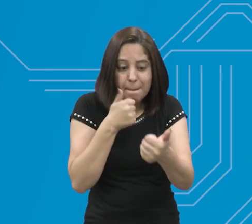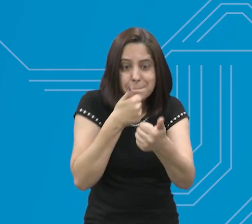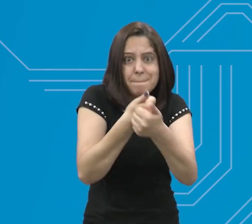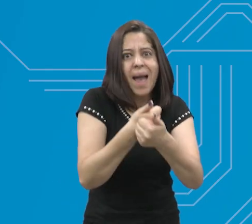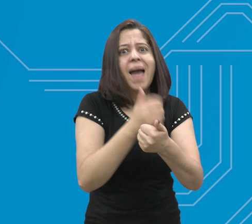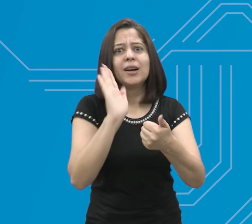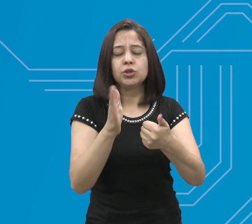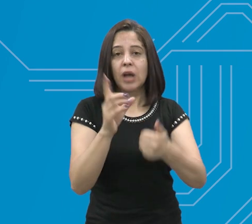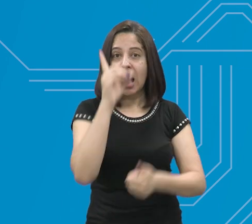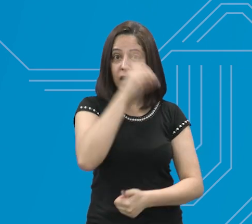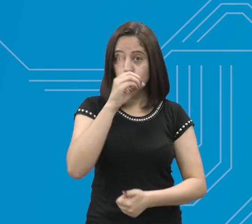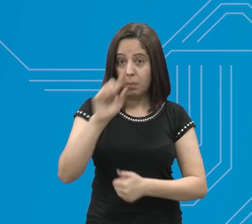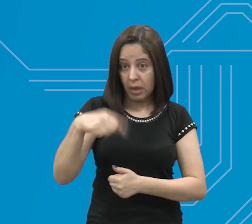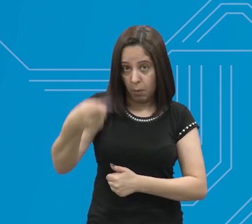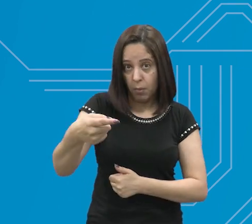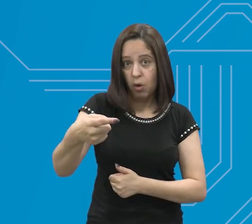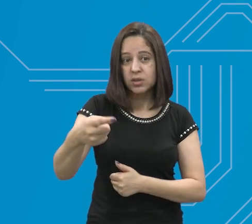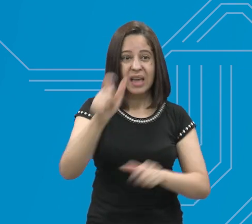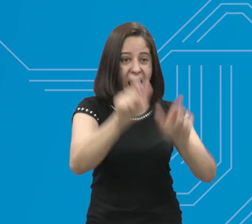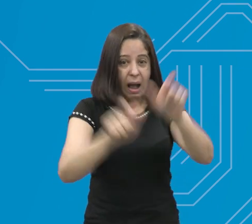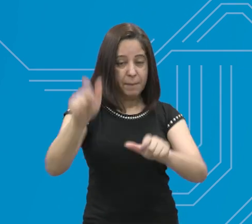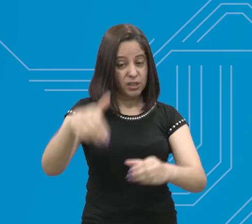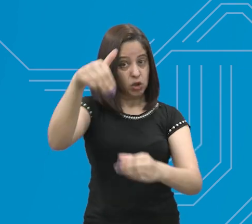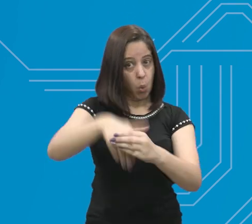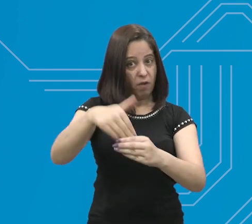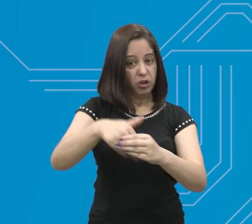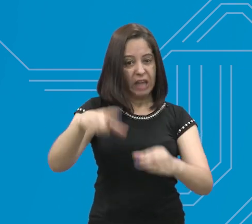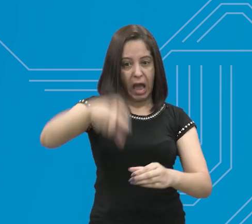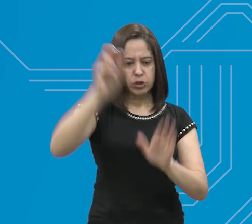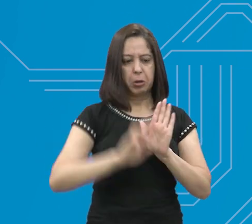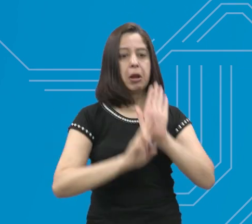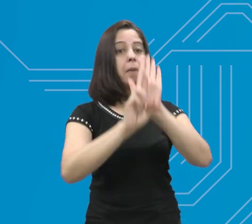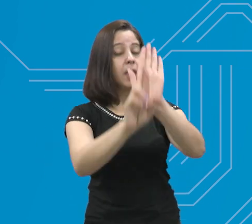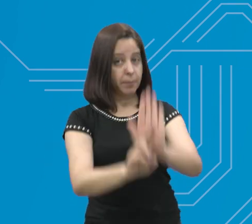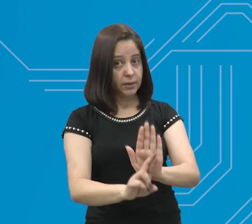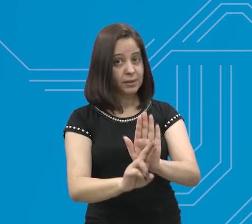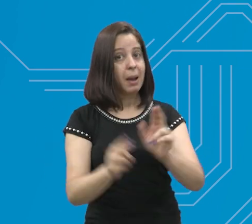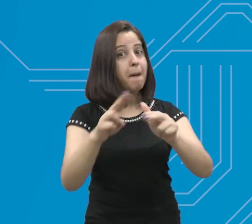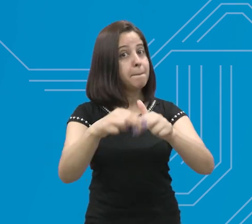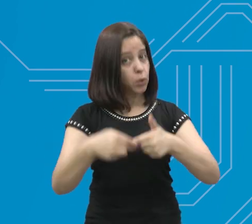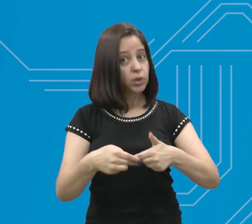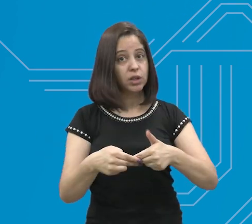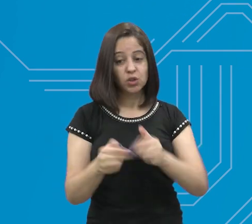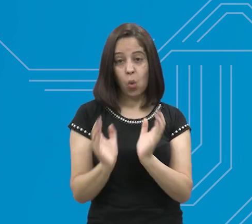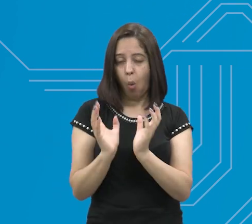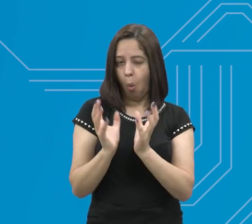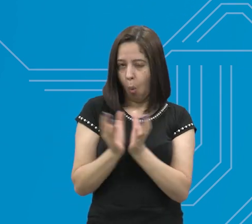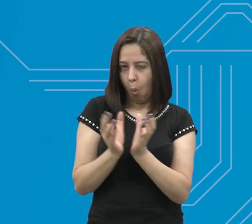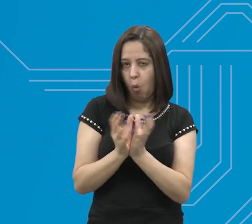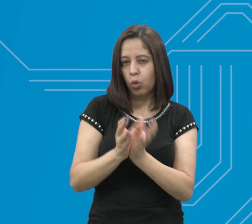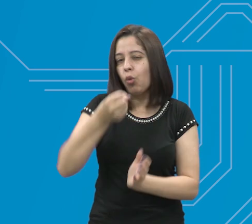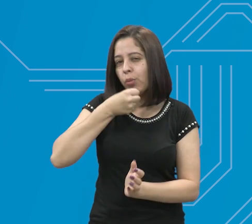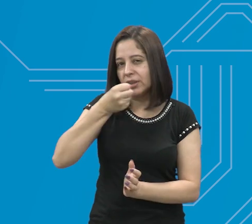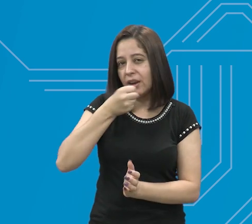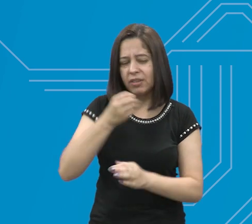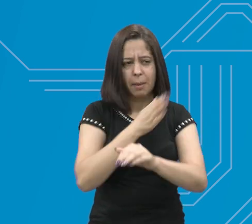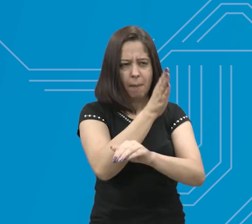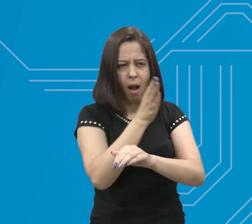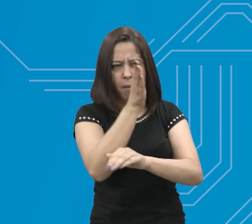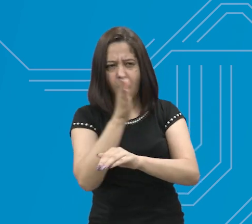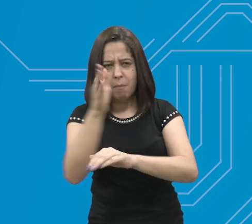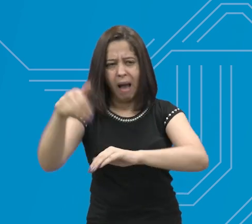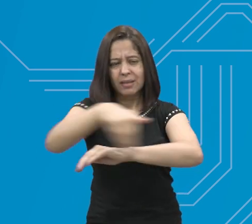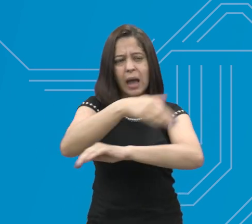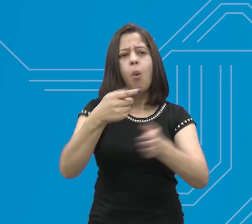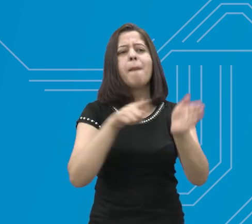No próximo domingo, os brasileiros vão às urnas escolher os futuros representantes. Por isso, nossa equipe de reportagem foi